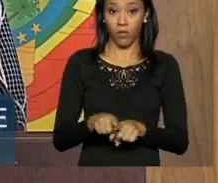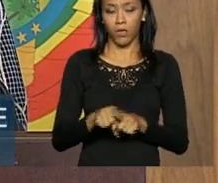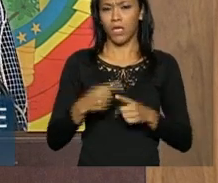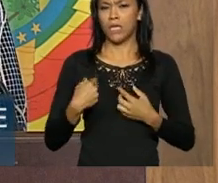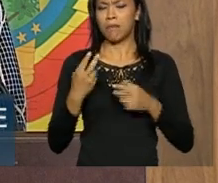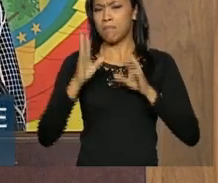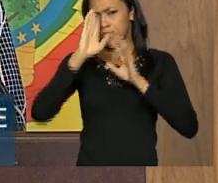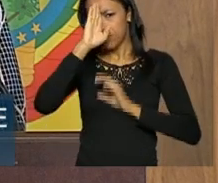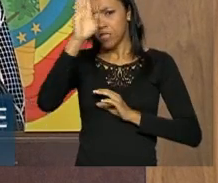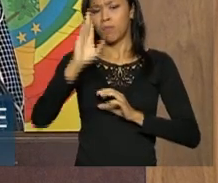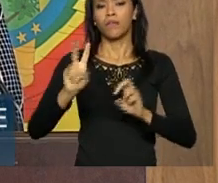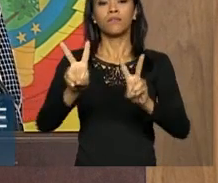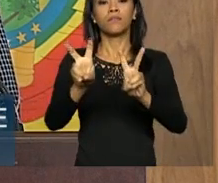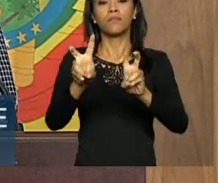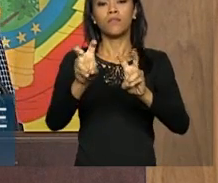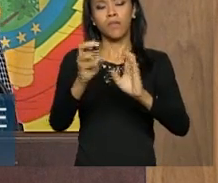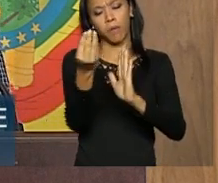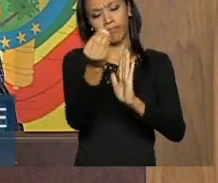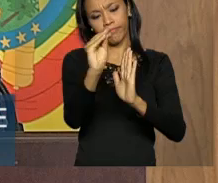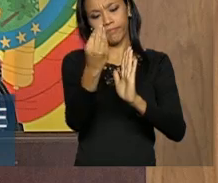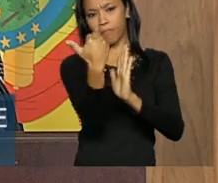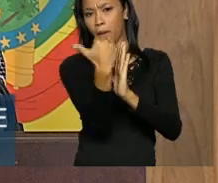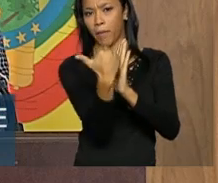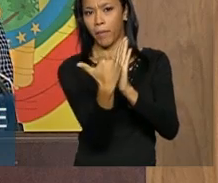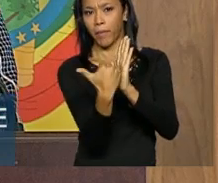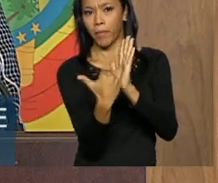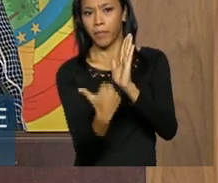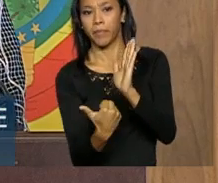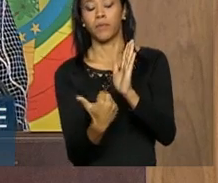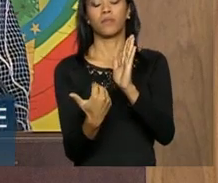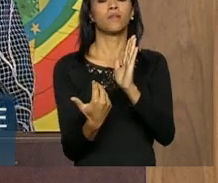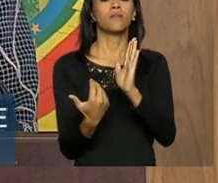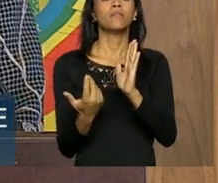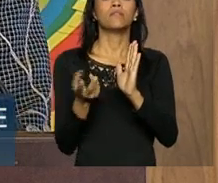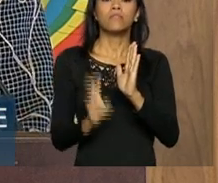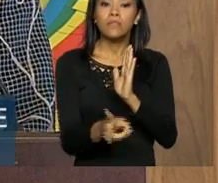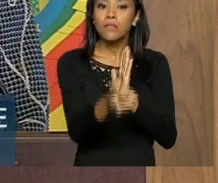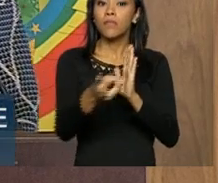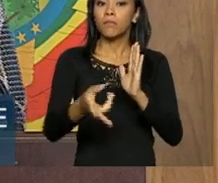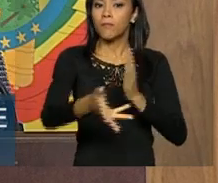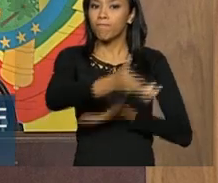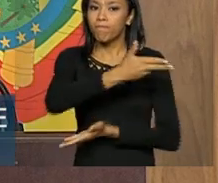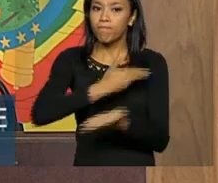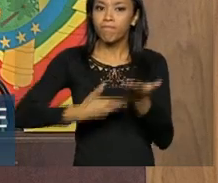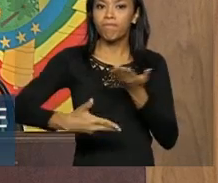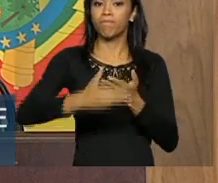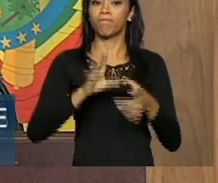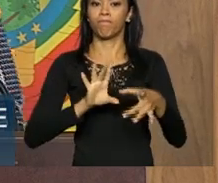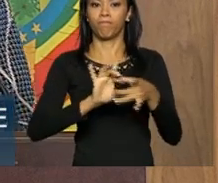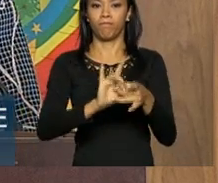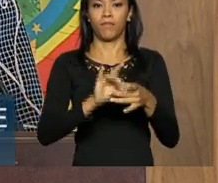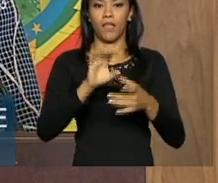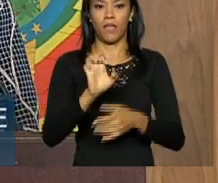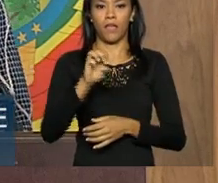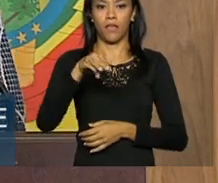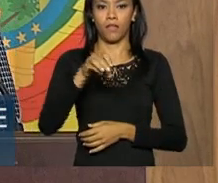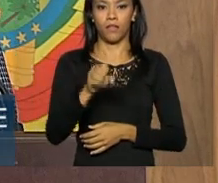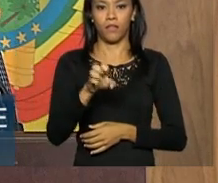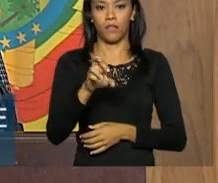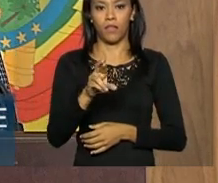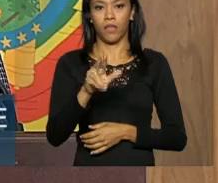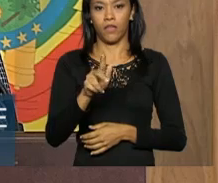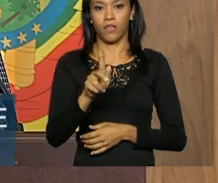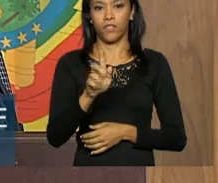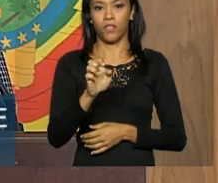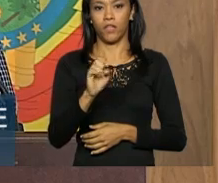da agenda bilateral, como a importantíssima integração energética que existe